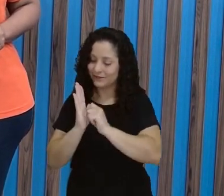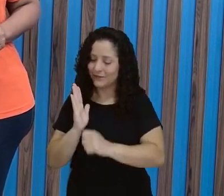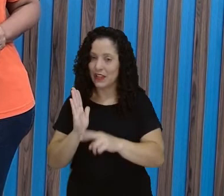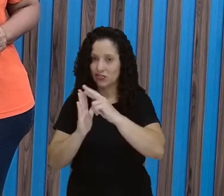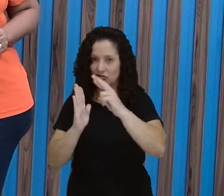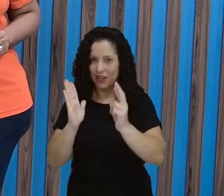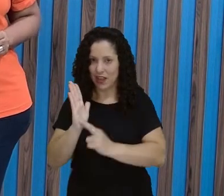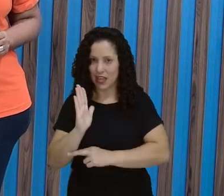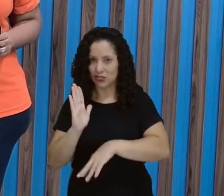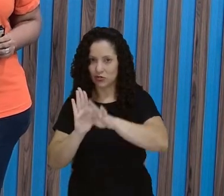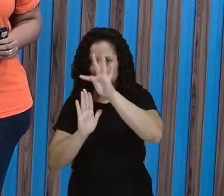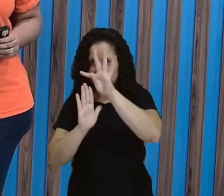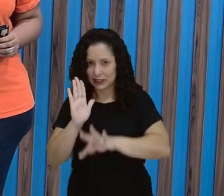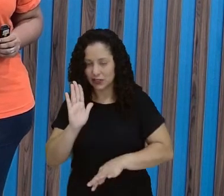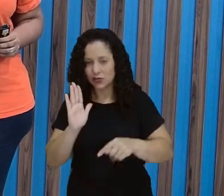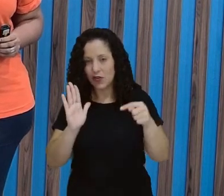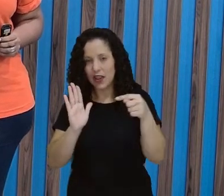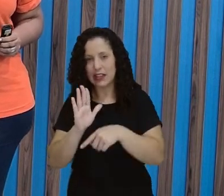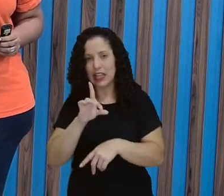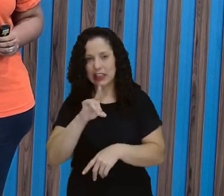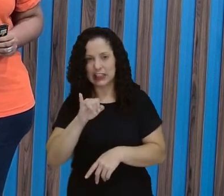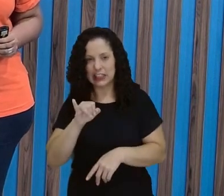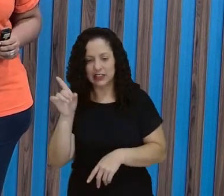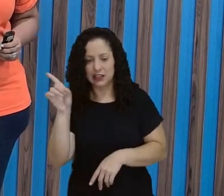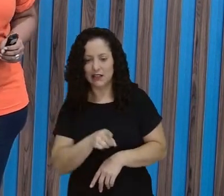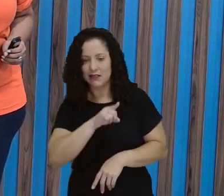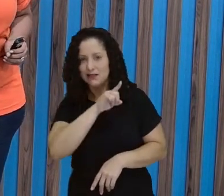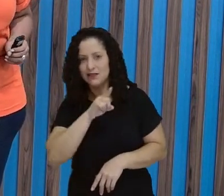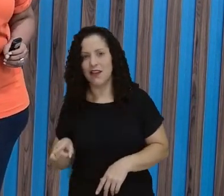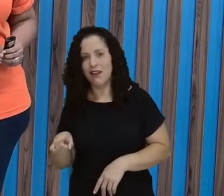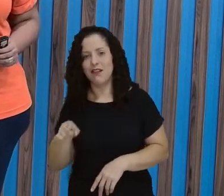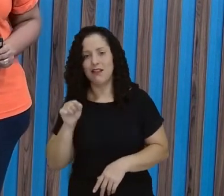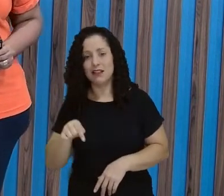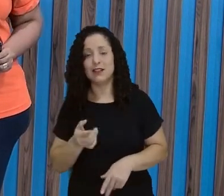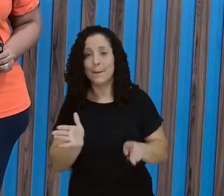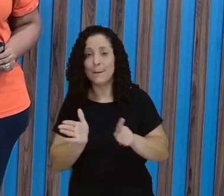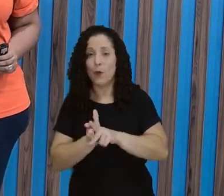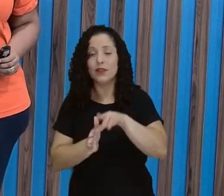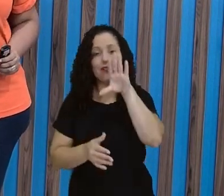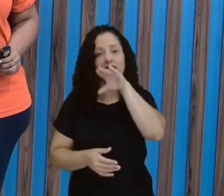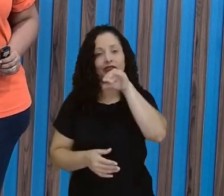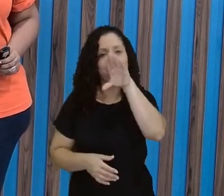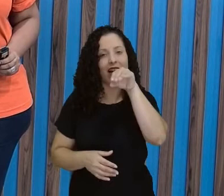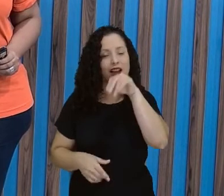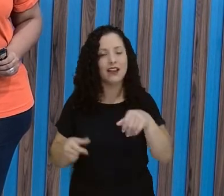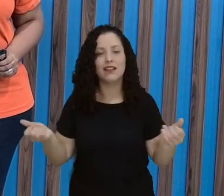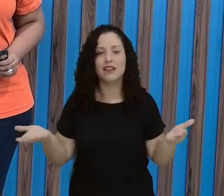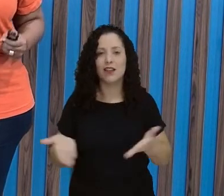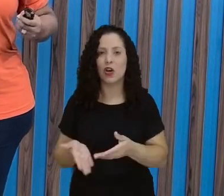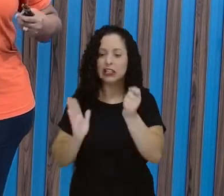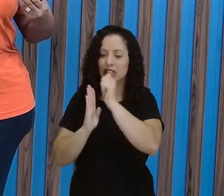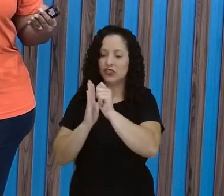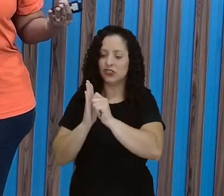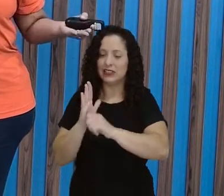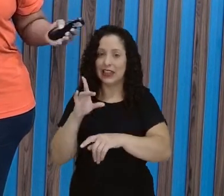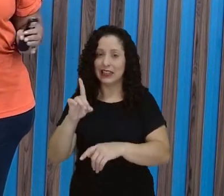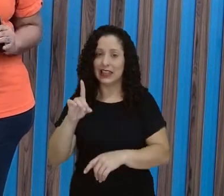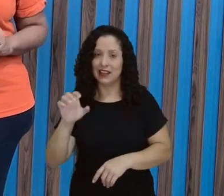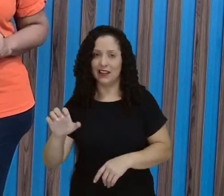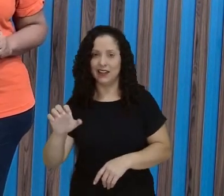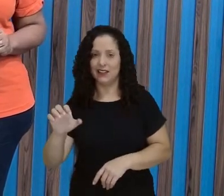o texto, não pode ser de, porque esse de é da fala. Tem que ser um DE, e a gente lê